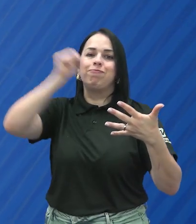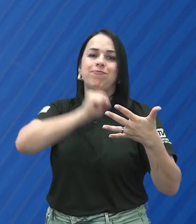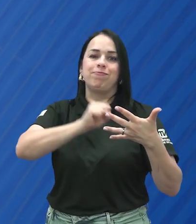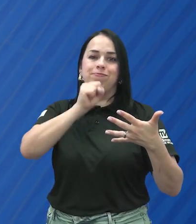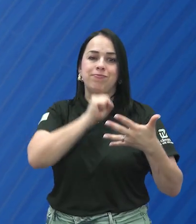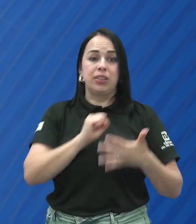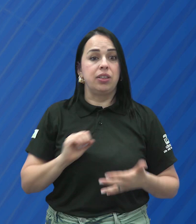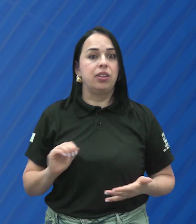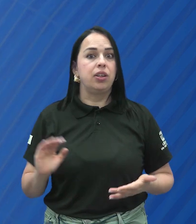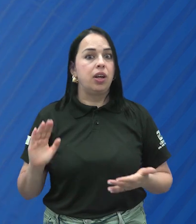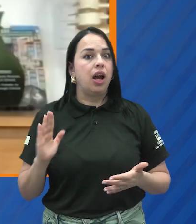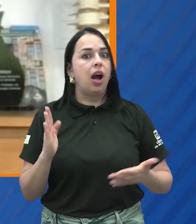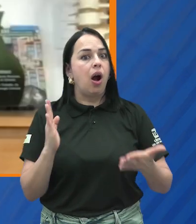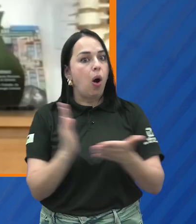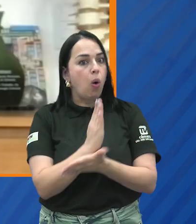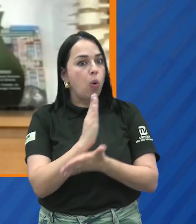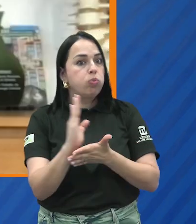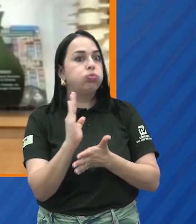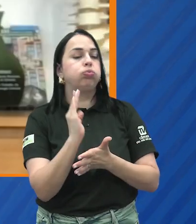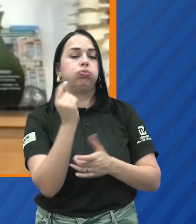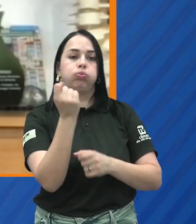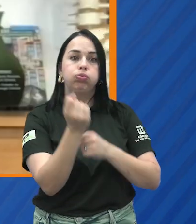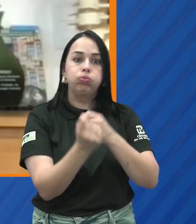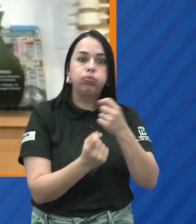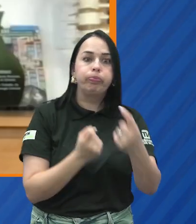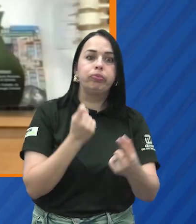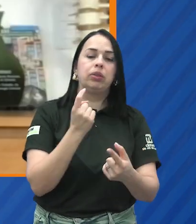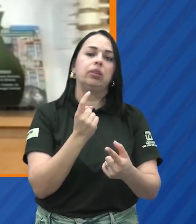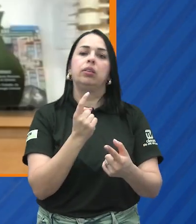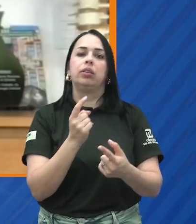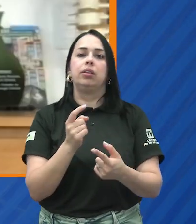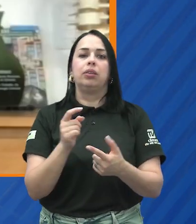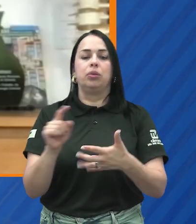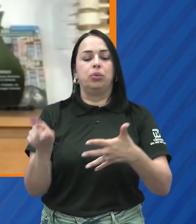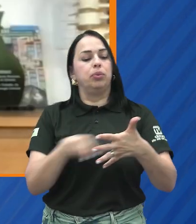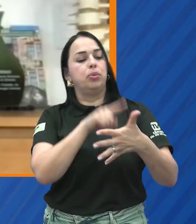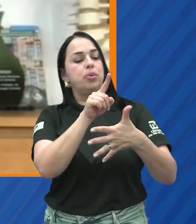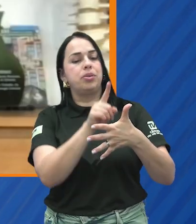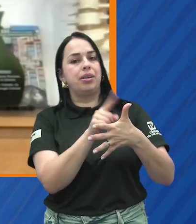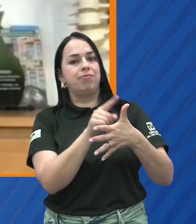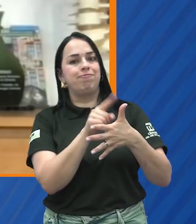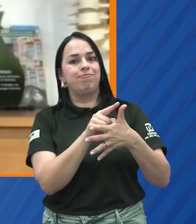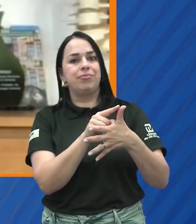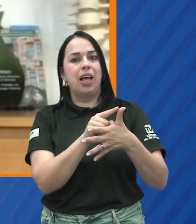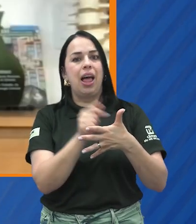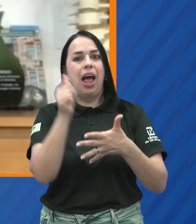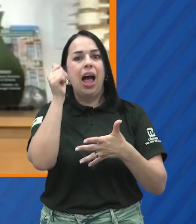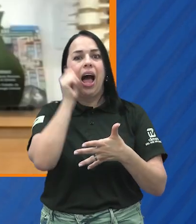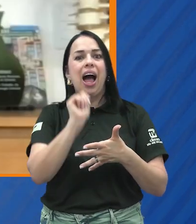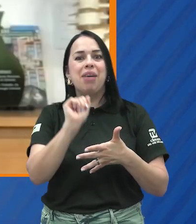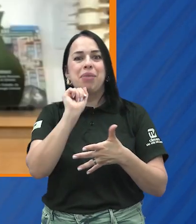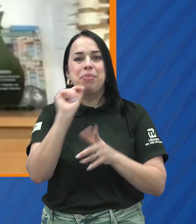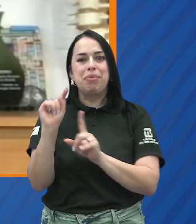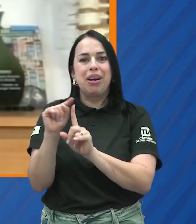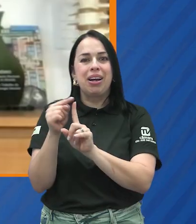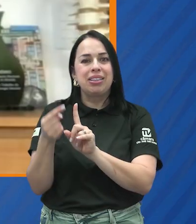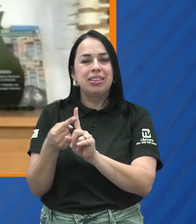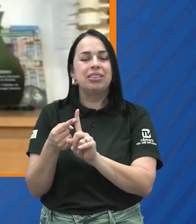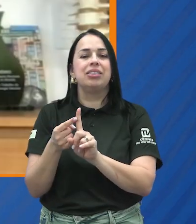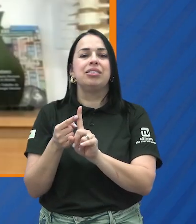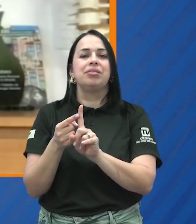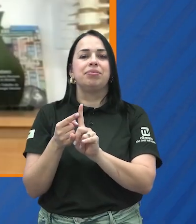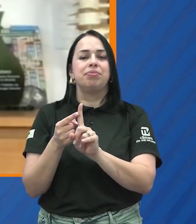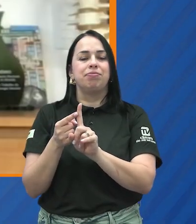aparece na vida adulta. Em alguns casos, no AME tipo 0, ainda